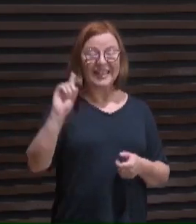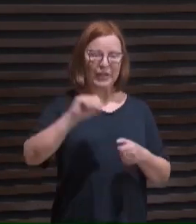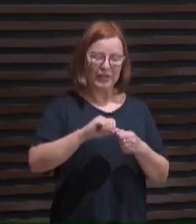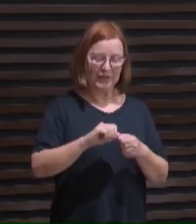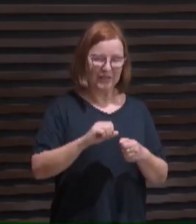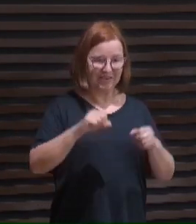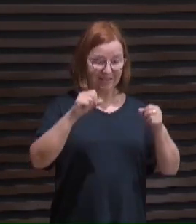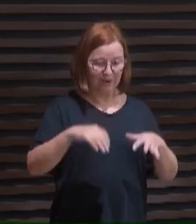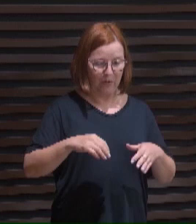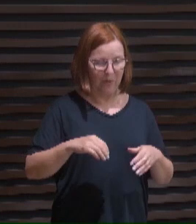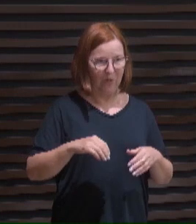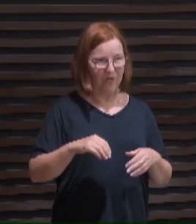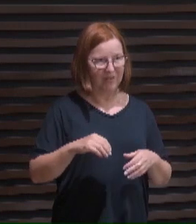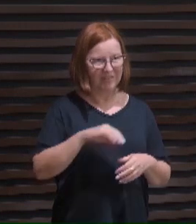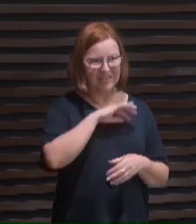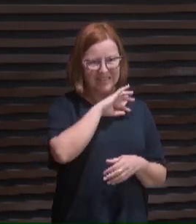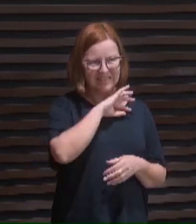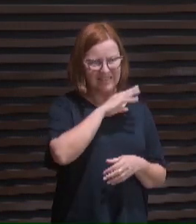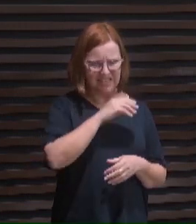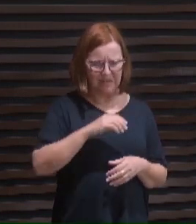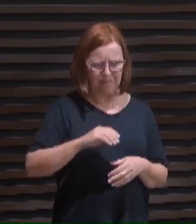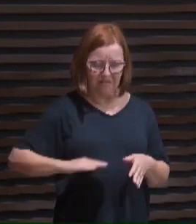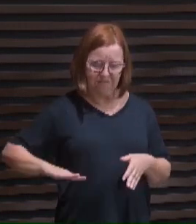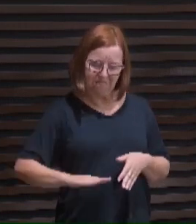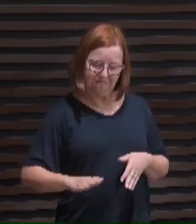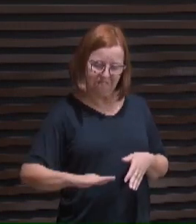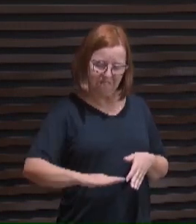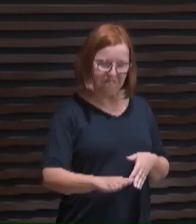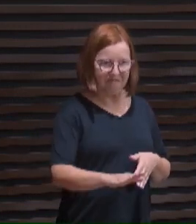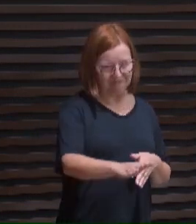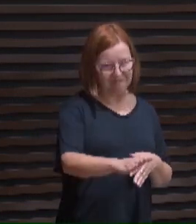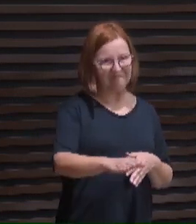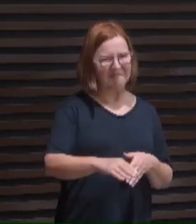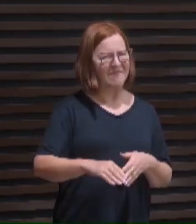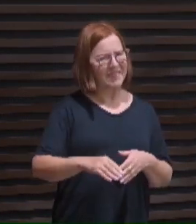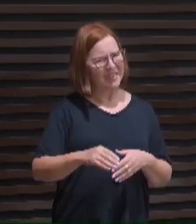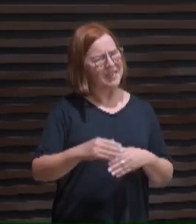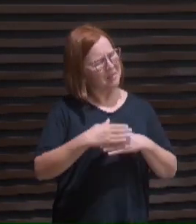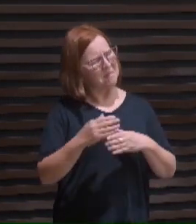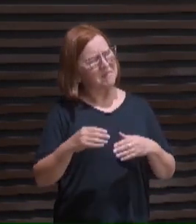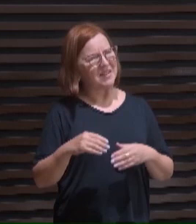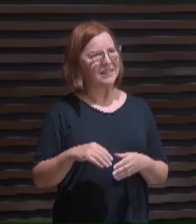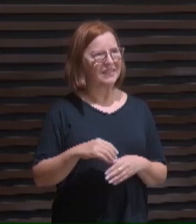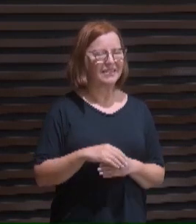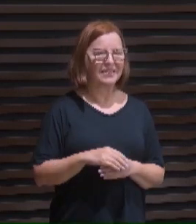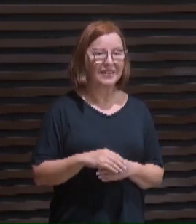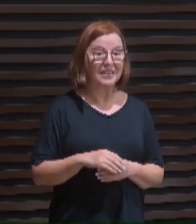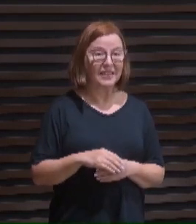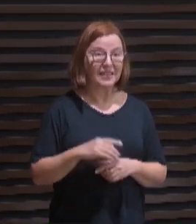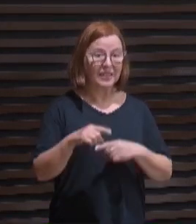que rastejam aparecem, e outros animais, e Deus cria o homem